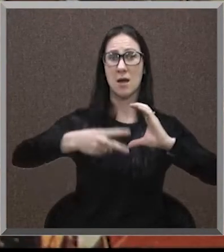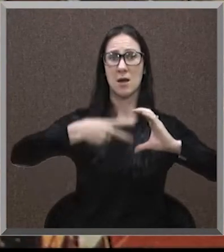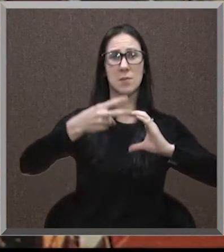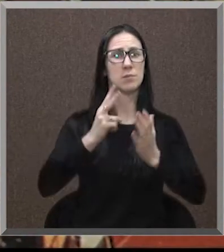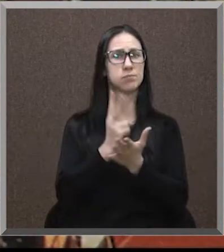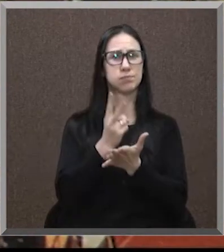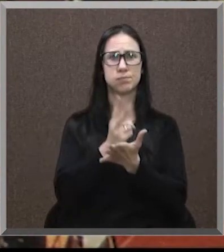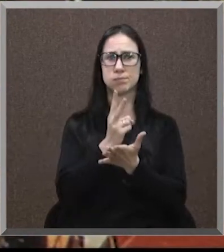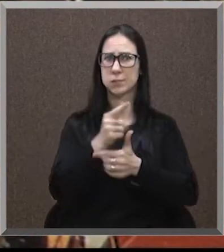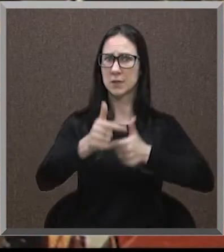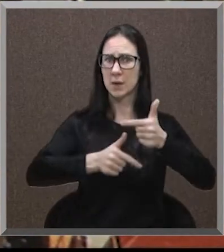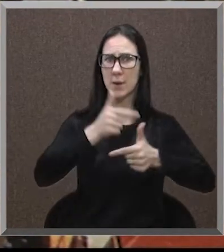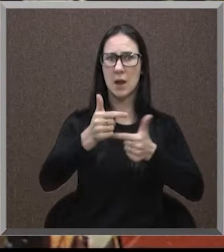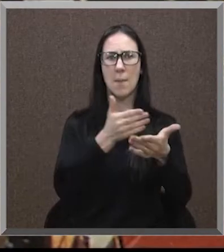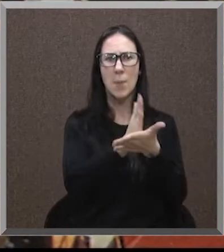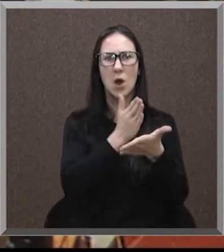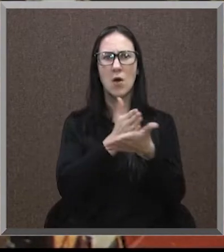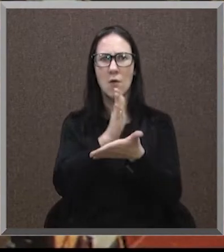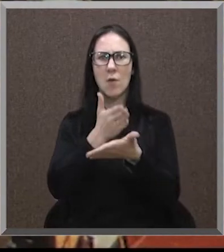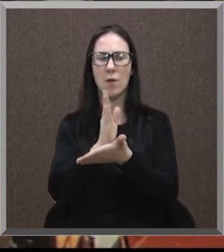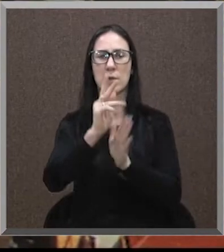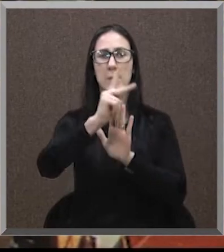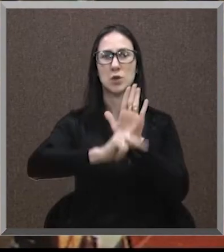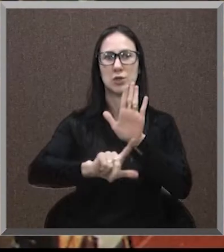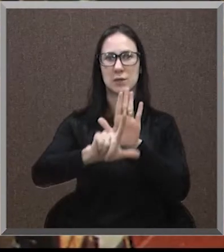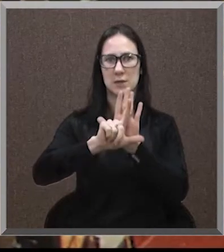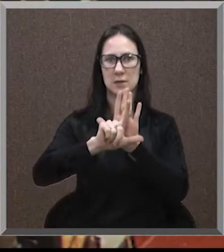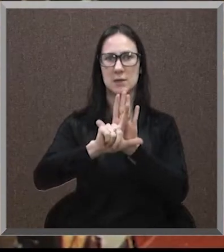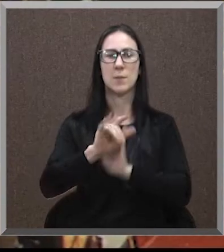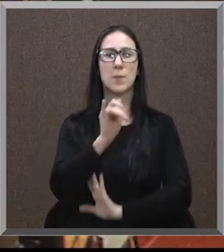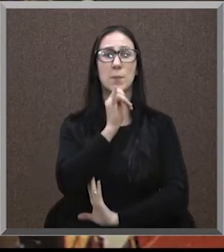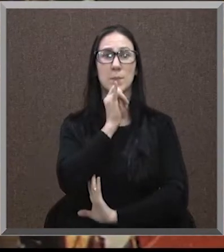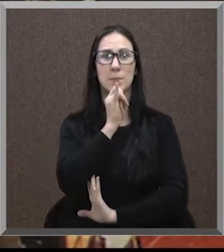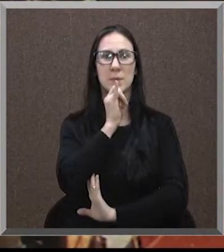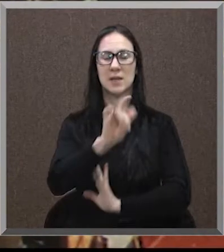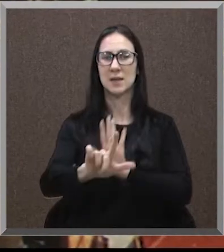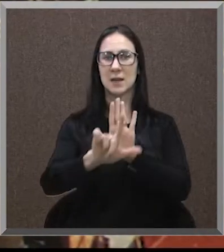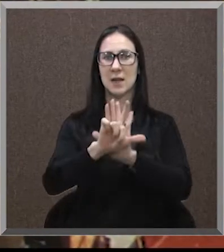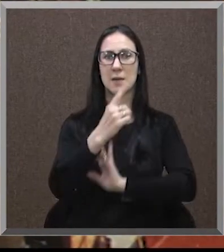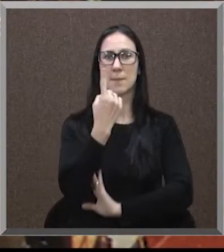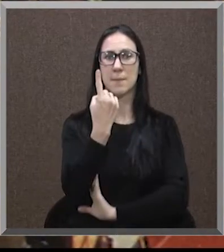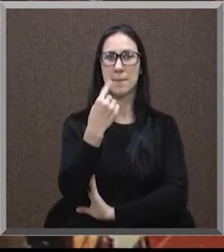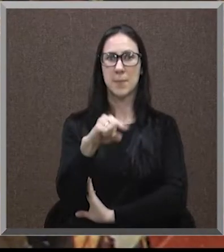e aprovando projetos de leis. Um exemplo foi a Lei de número